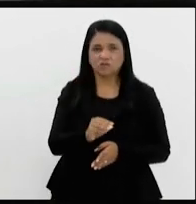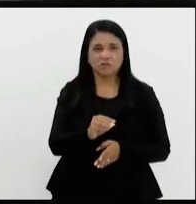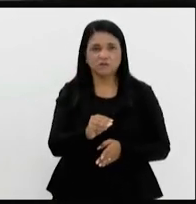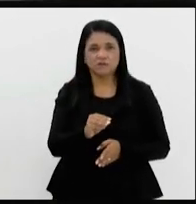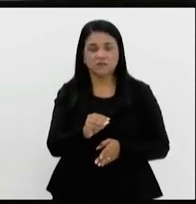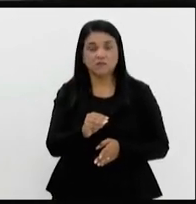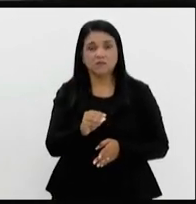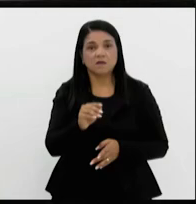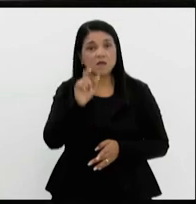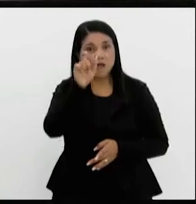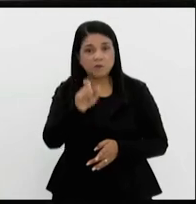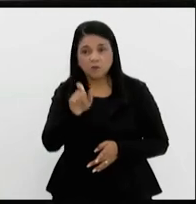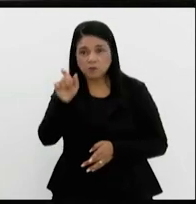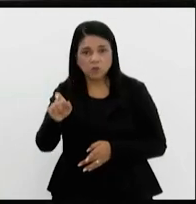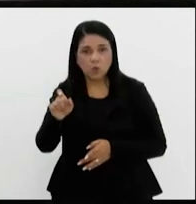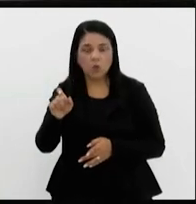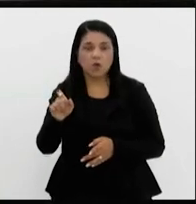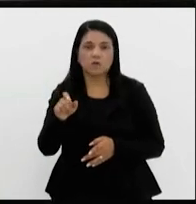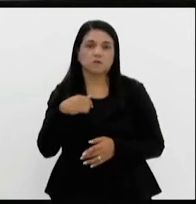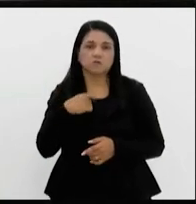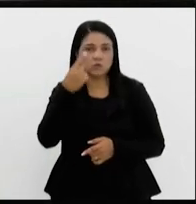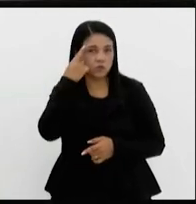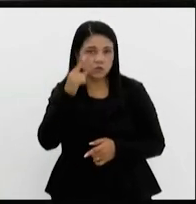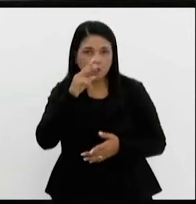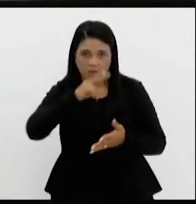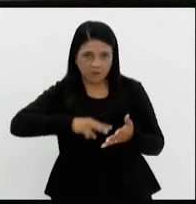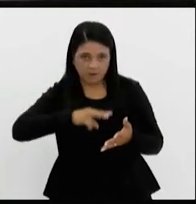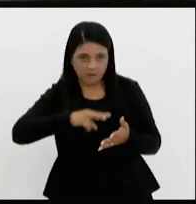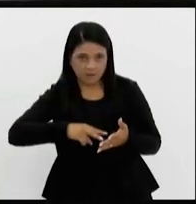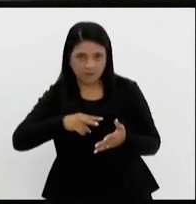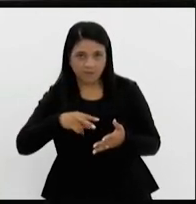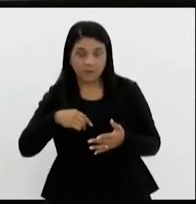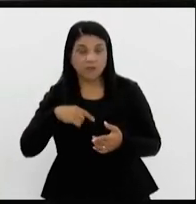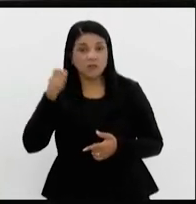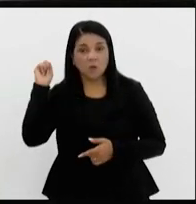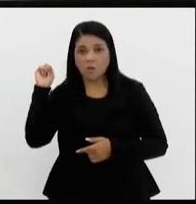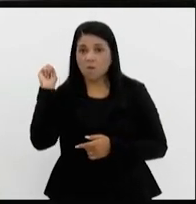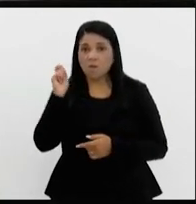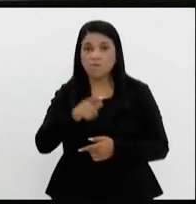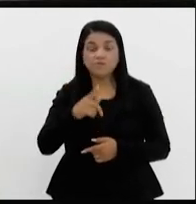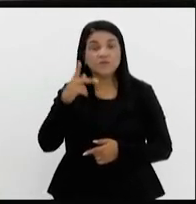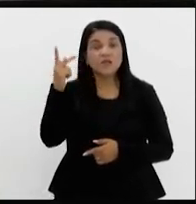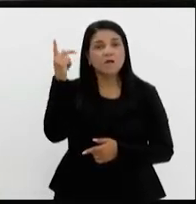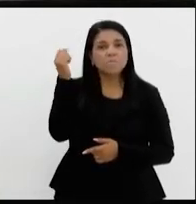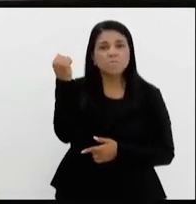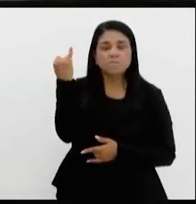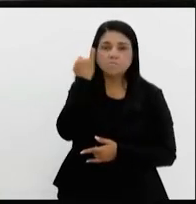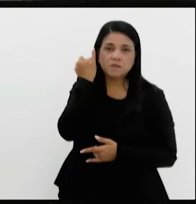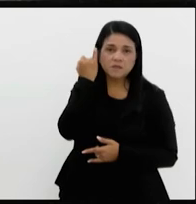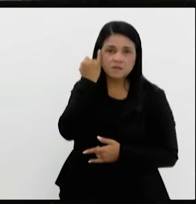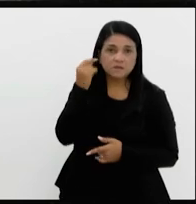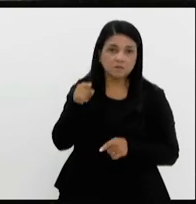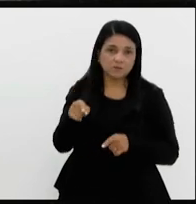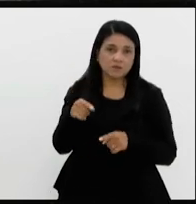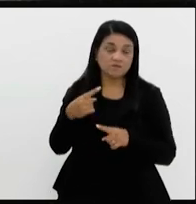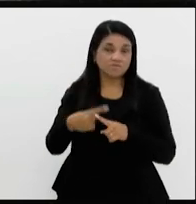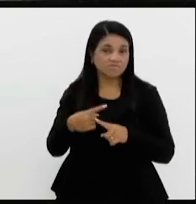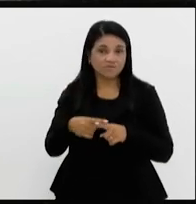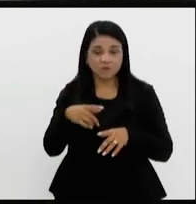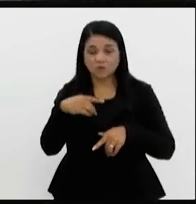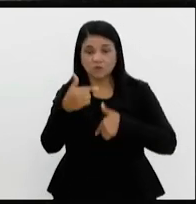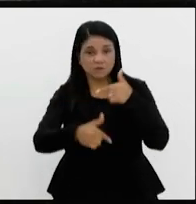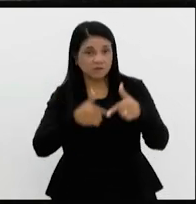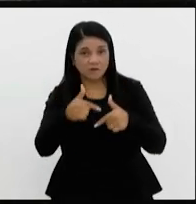iletrado. Não apedrejeis a preguiça, vós que não trabalhais com as mãos.